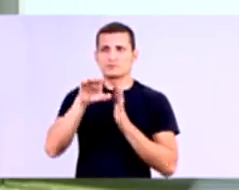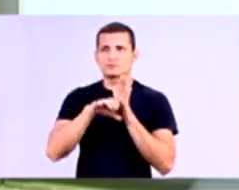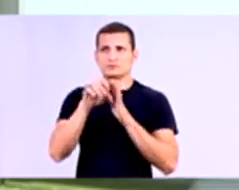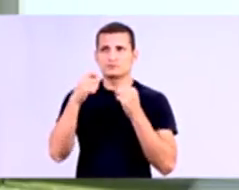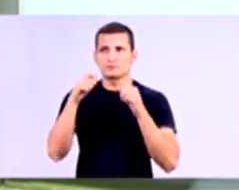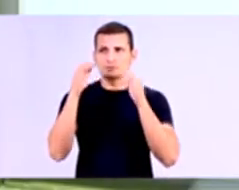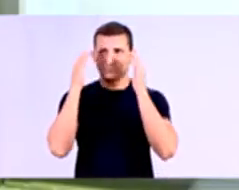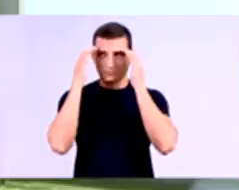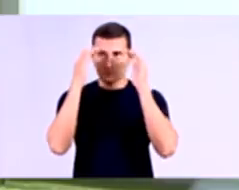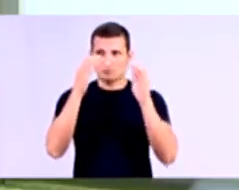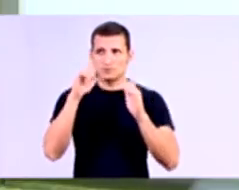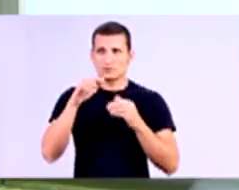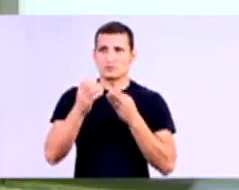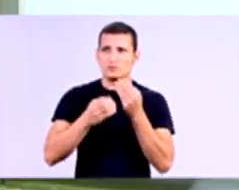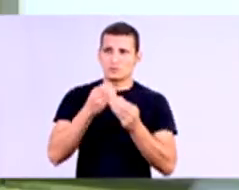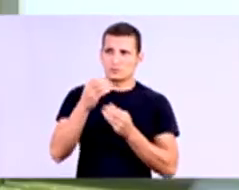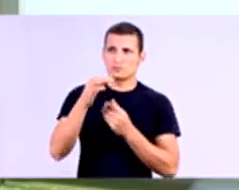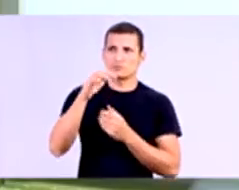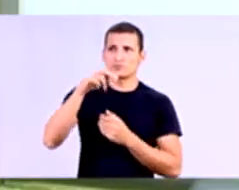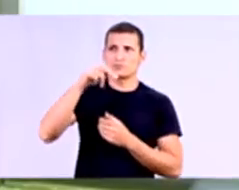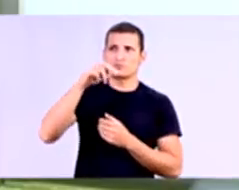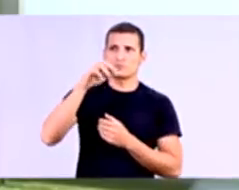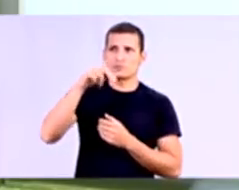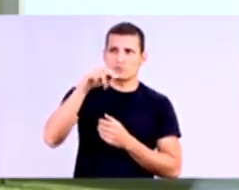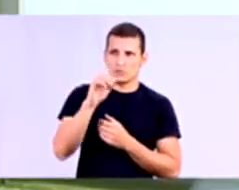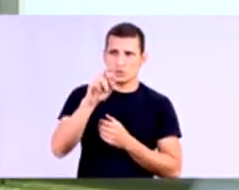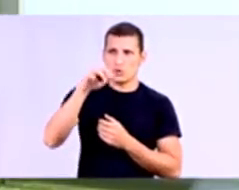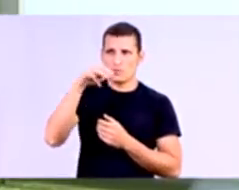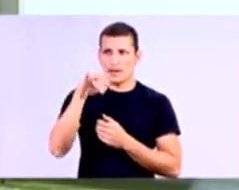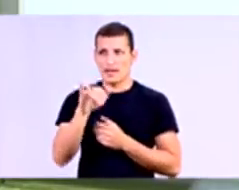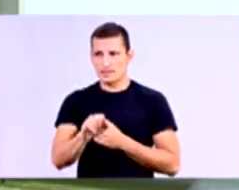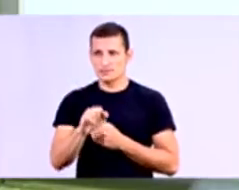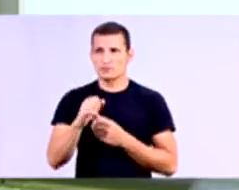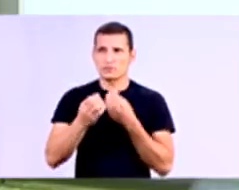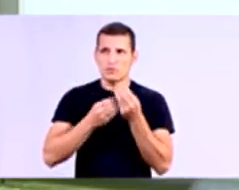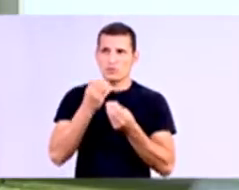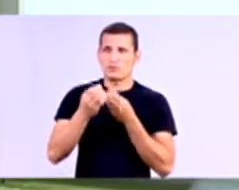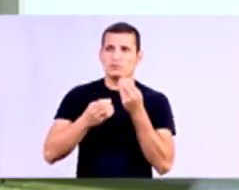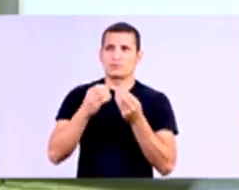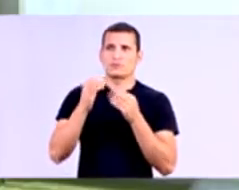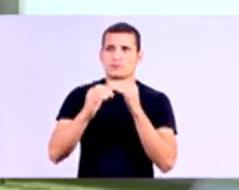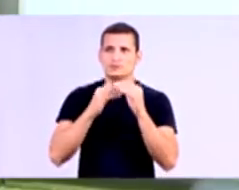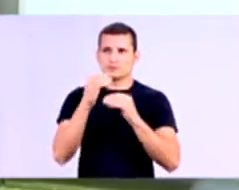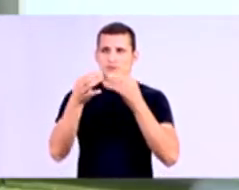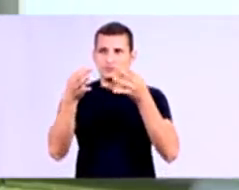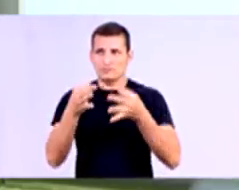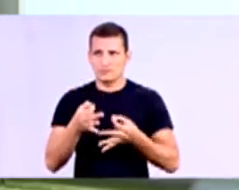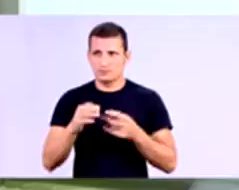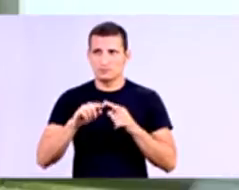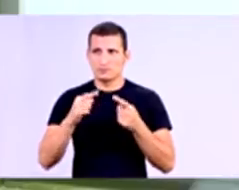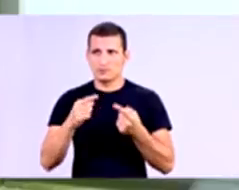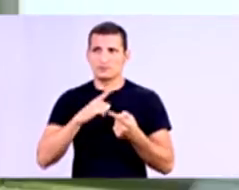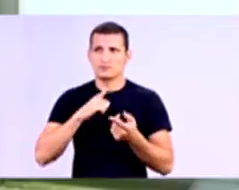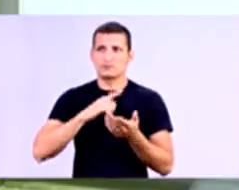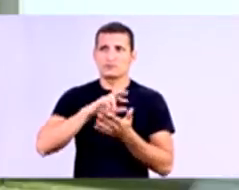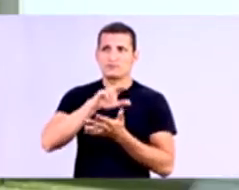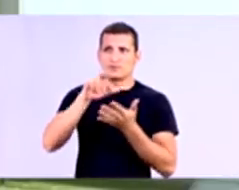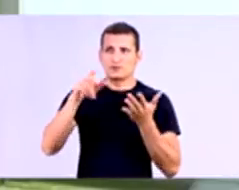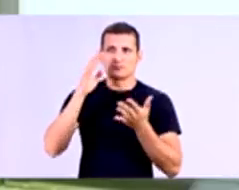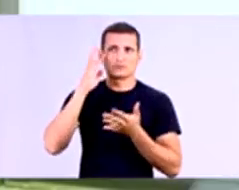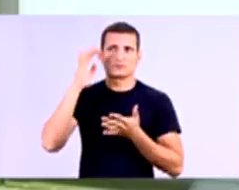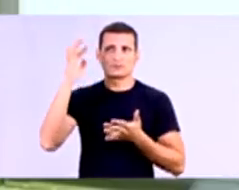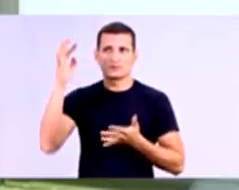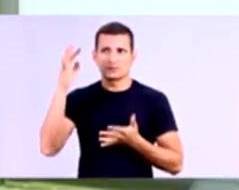seguir, né, que são as formas normais, para a gente atender um banco de dados perfeito. Mas ainda assim existe várias